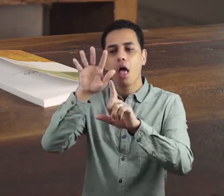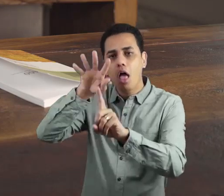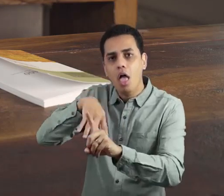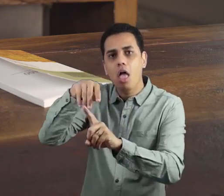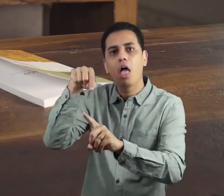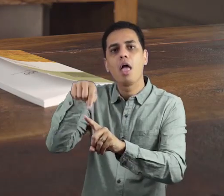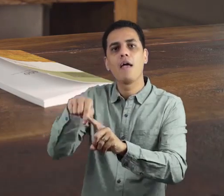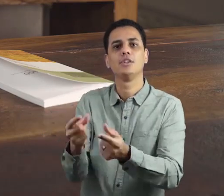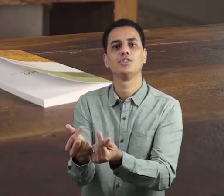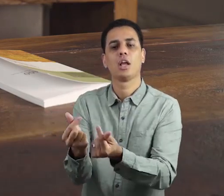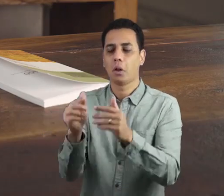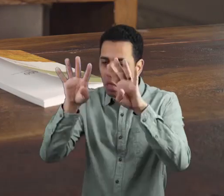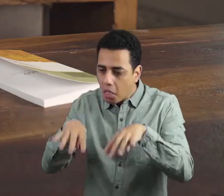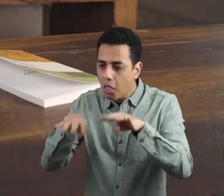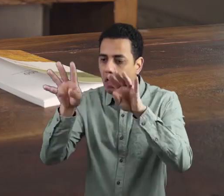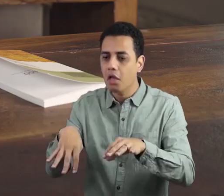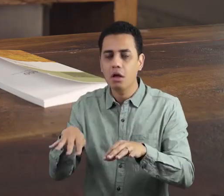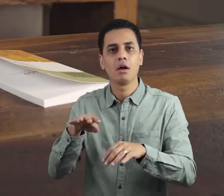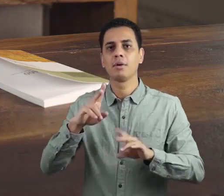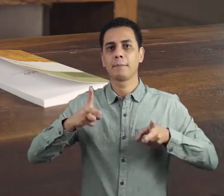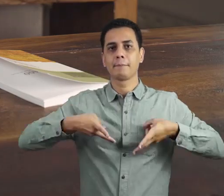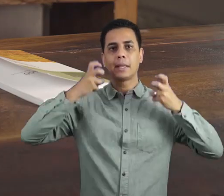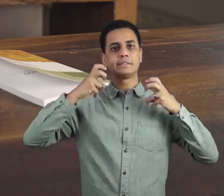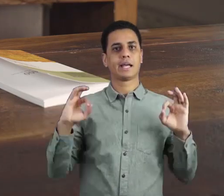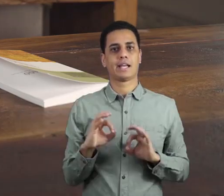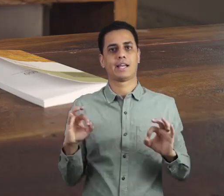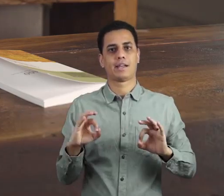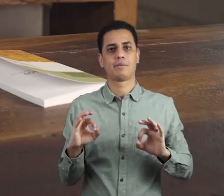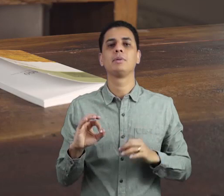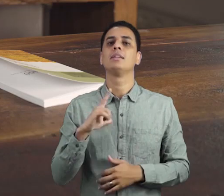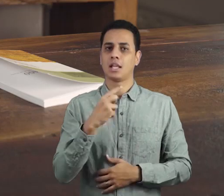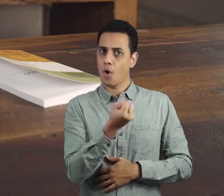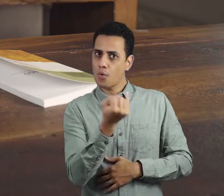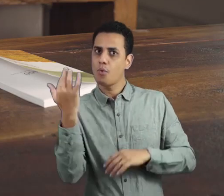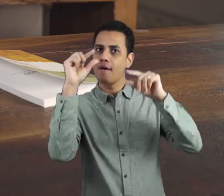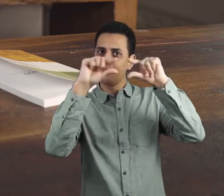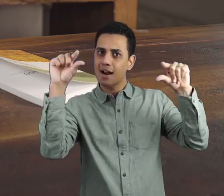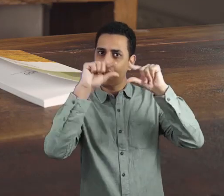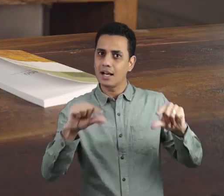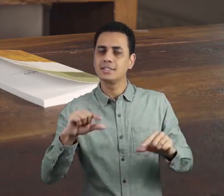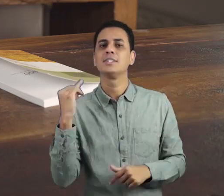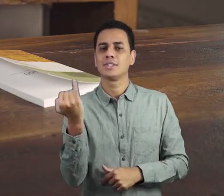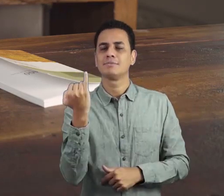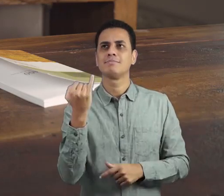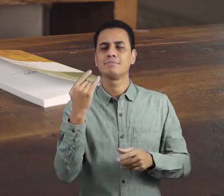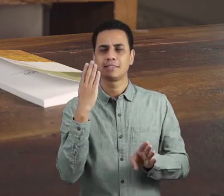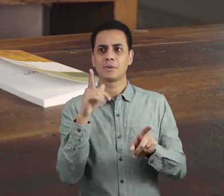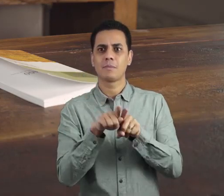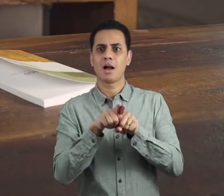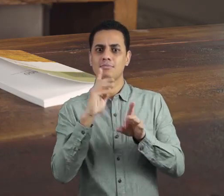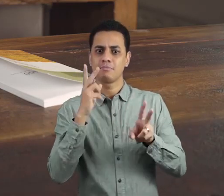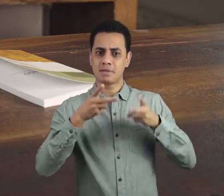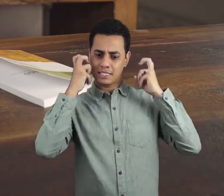ter muito dinheiro para que você esteja alegre. A gente podia usar essa frase para falar para você, que é um rico,